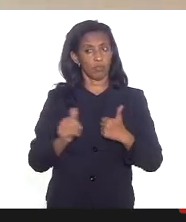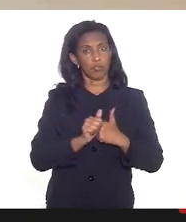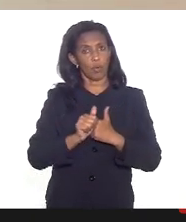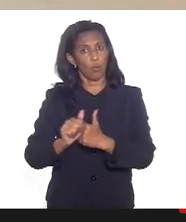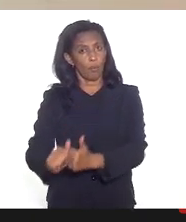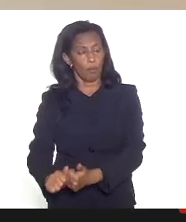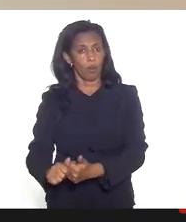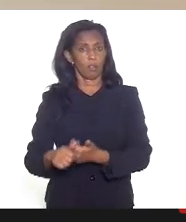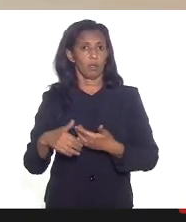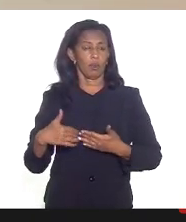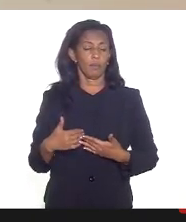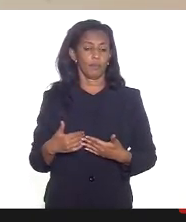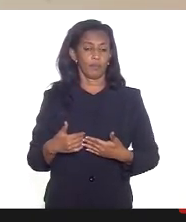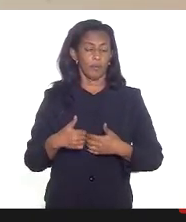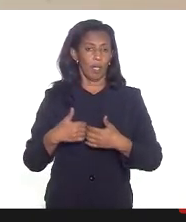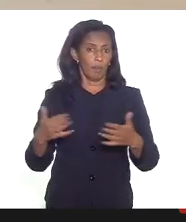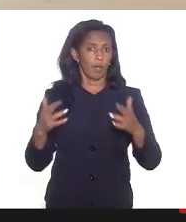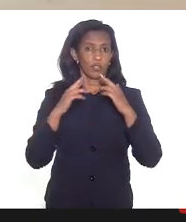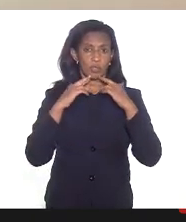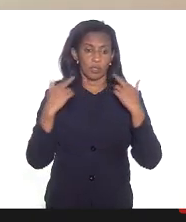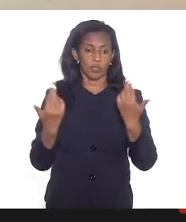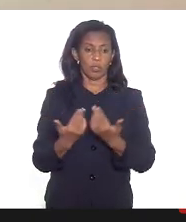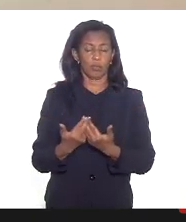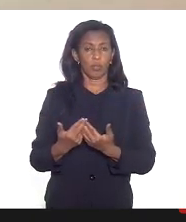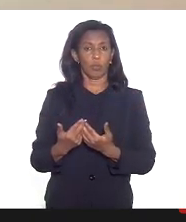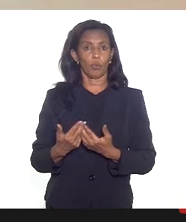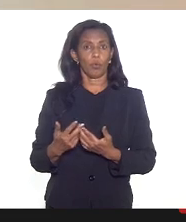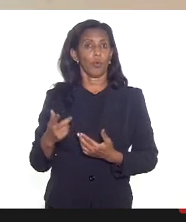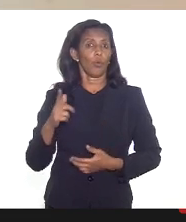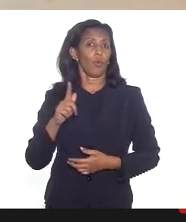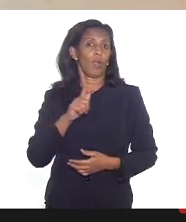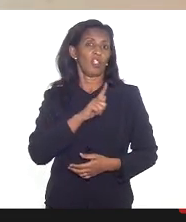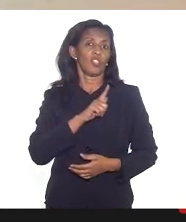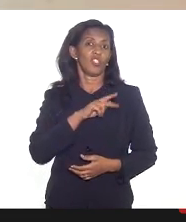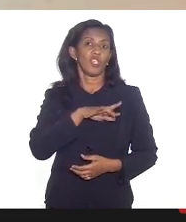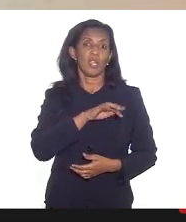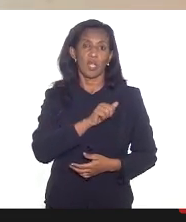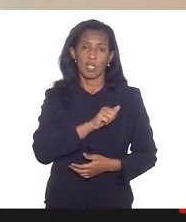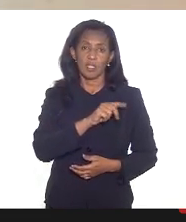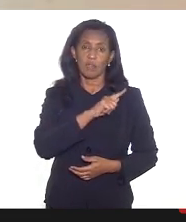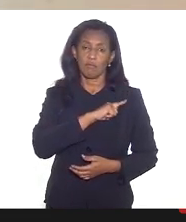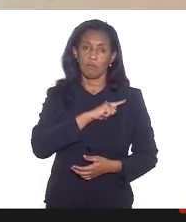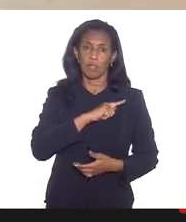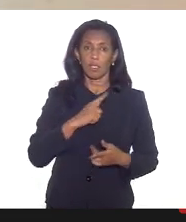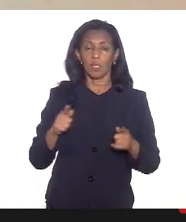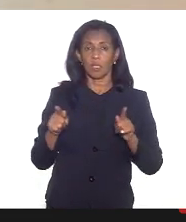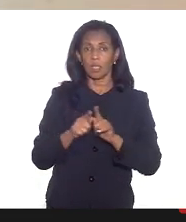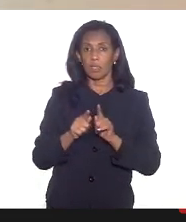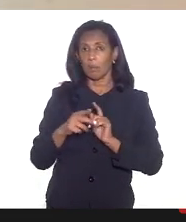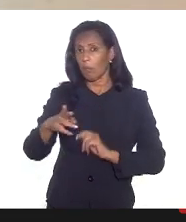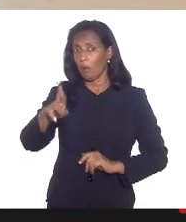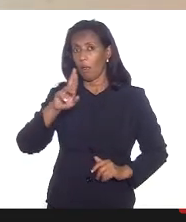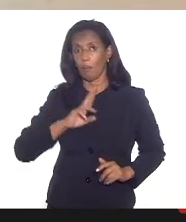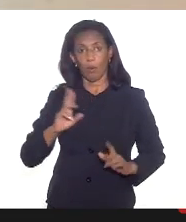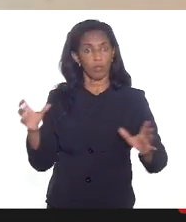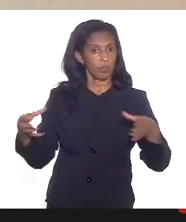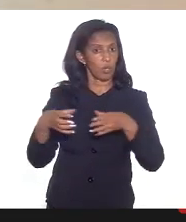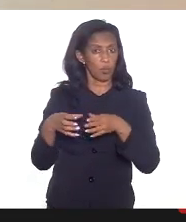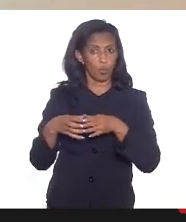partir da Oi hoje com as gerências municipais e pelo próprio feedback porque nós temos